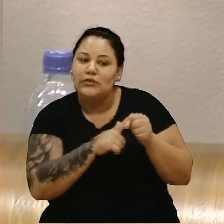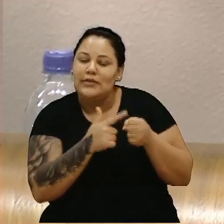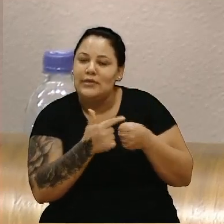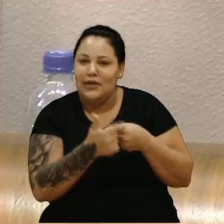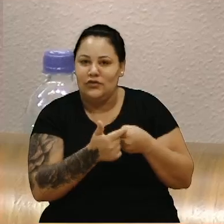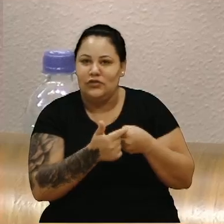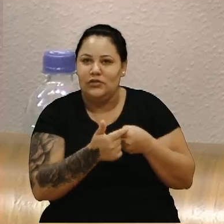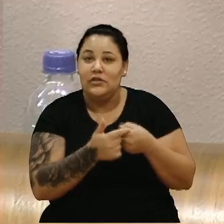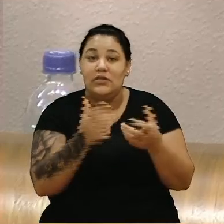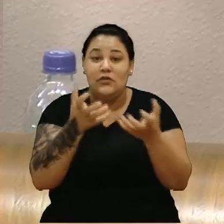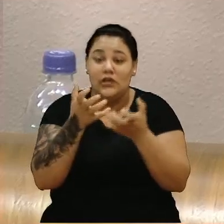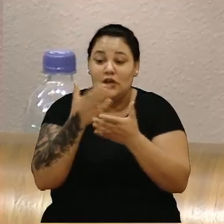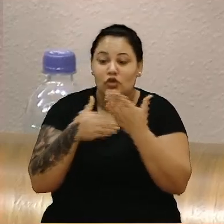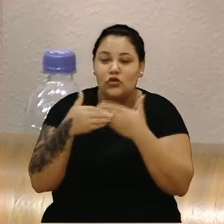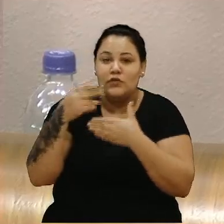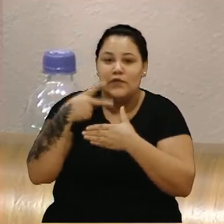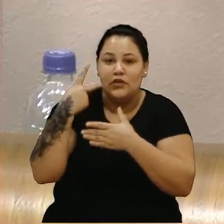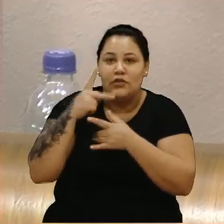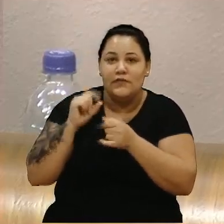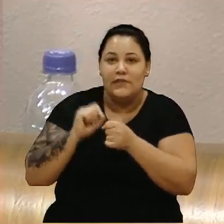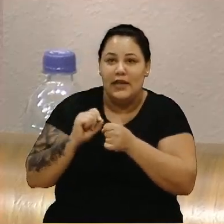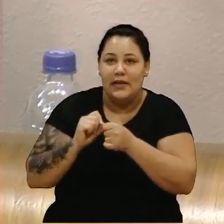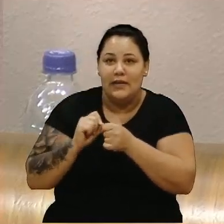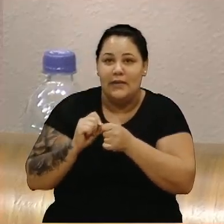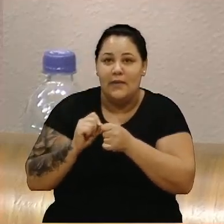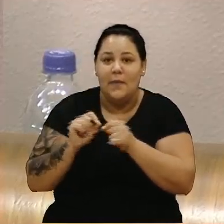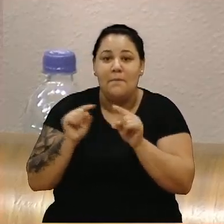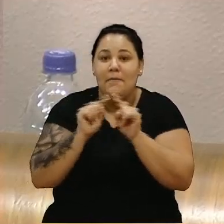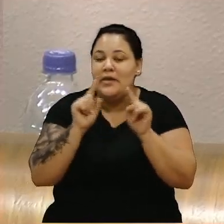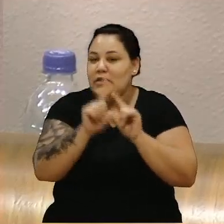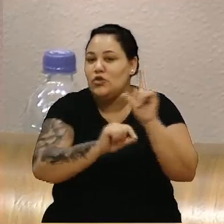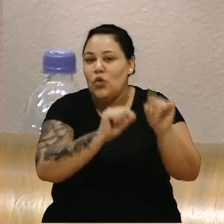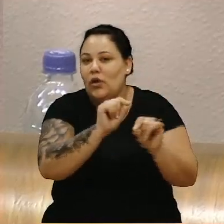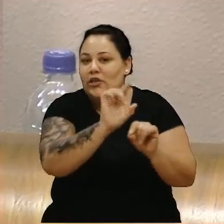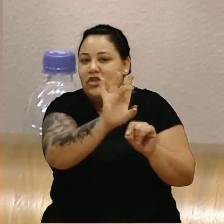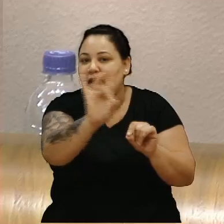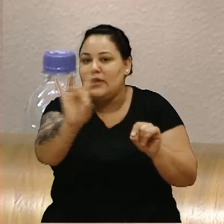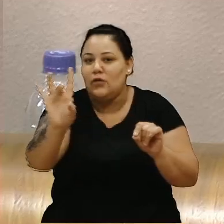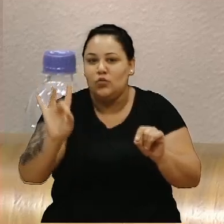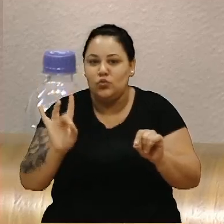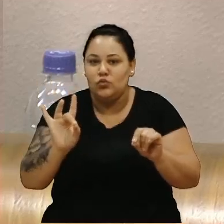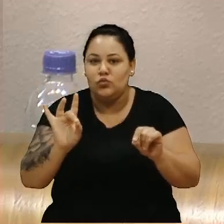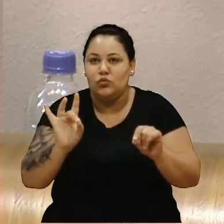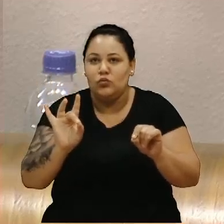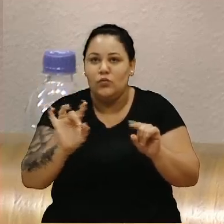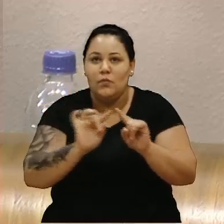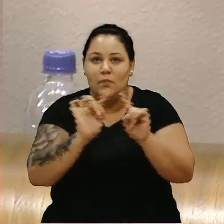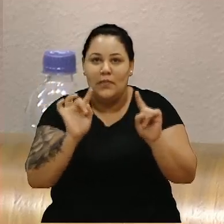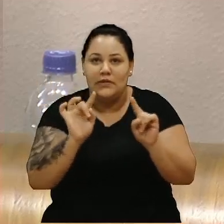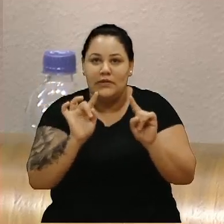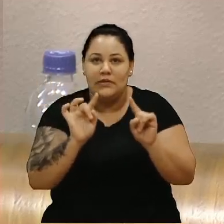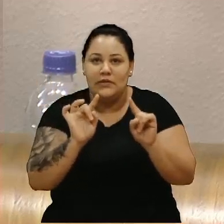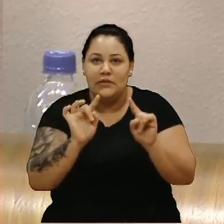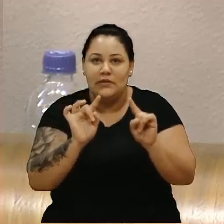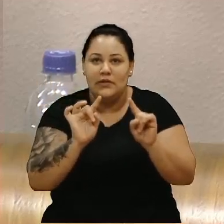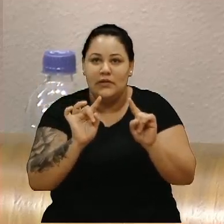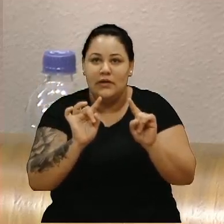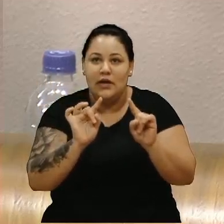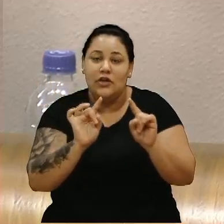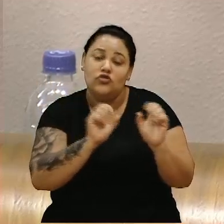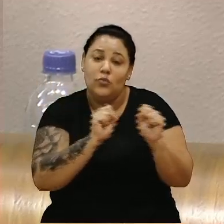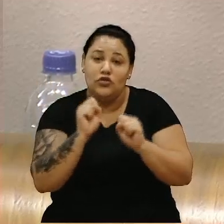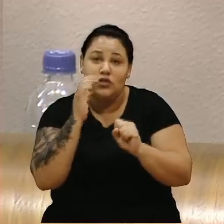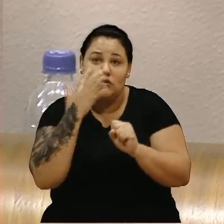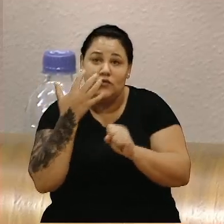gostaria que todos os vereadores fizessem isso, mas se não fizerem, a decisão é de vocês, e aí a gente pode se ver de outras formas, por exemplo, juridicamente, como foi